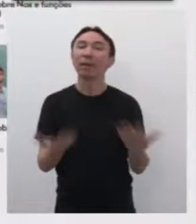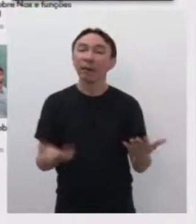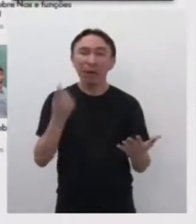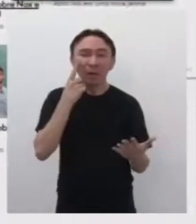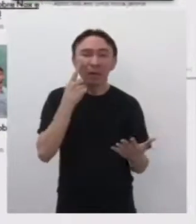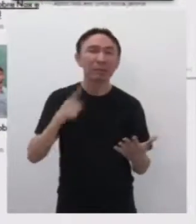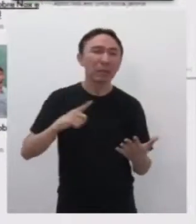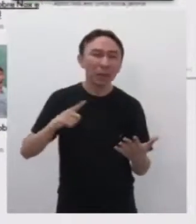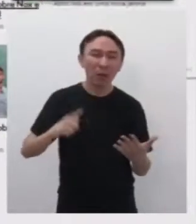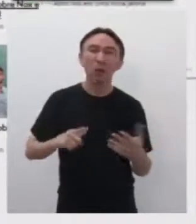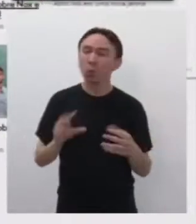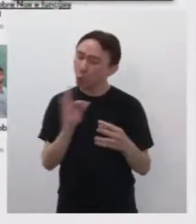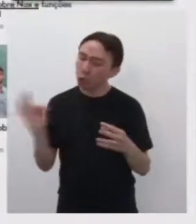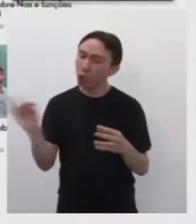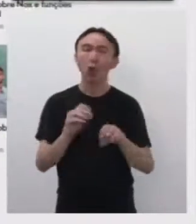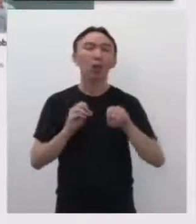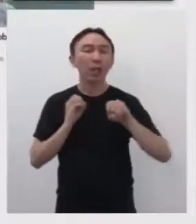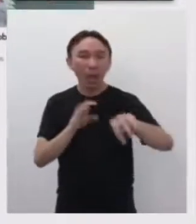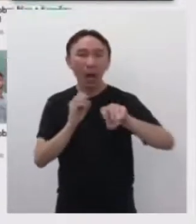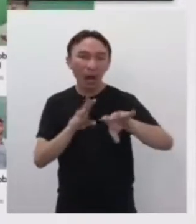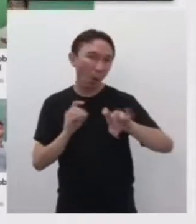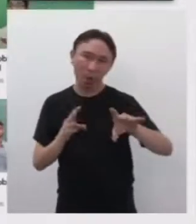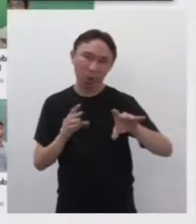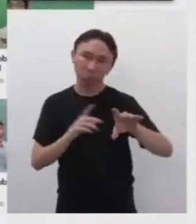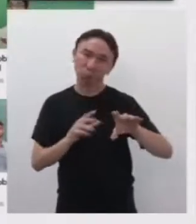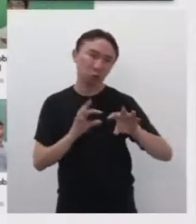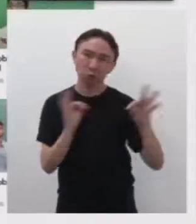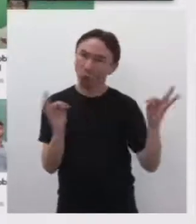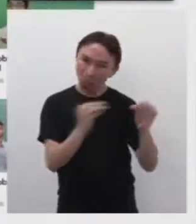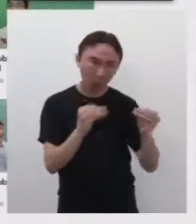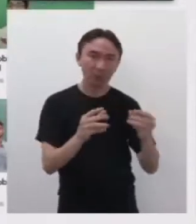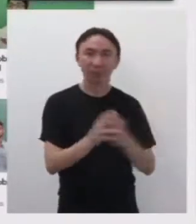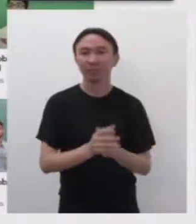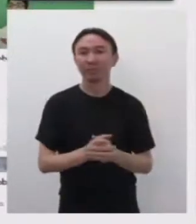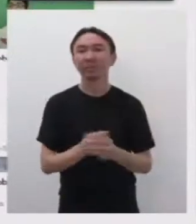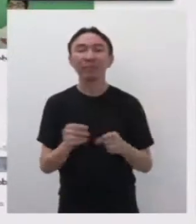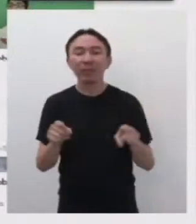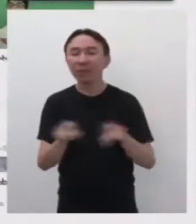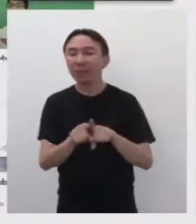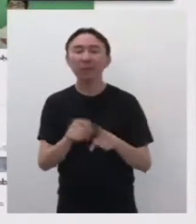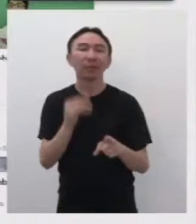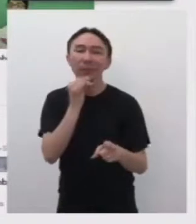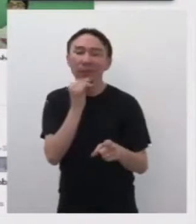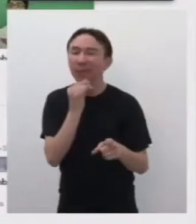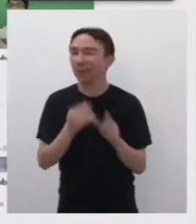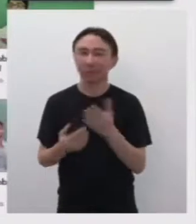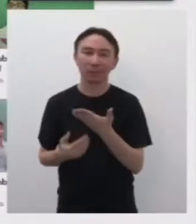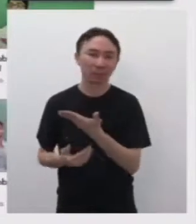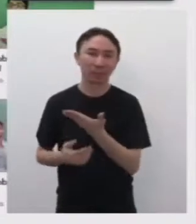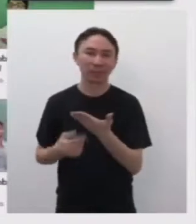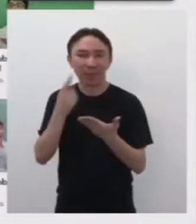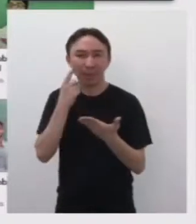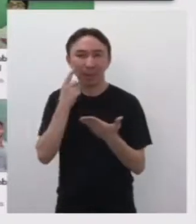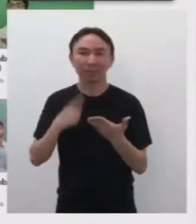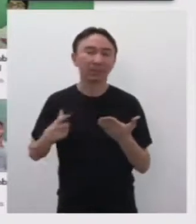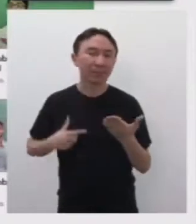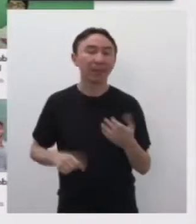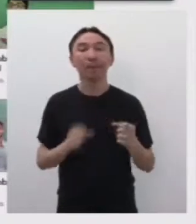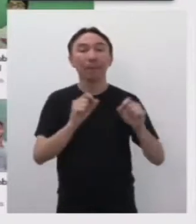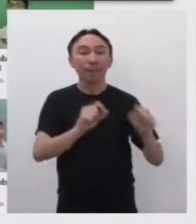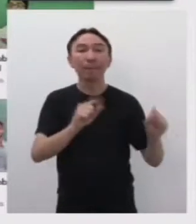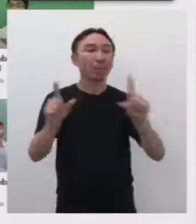todas as aulas, de todas as matérias. Vou pegar aqui esse exemplo de sais e reações de neutralização,